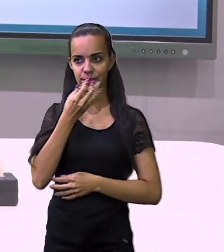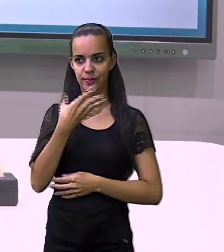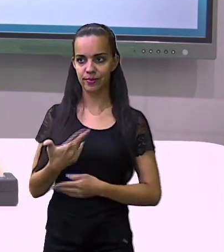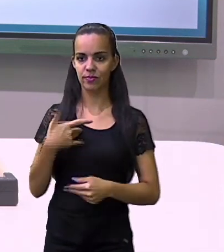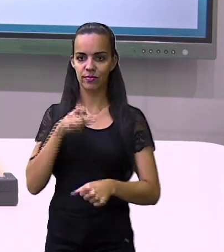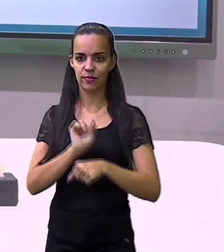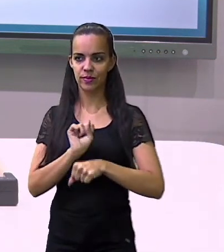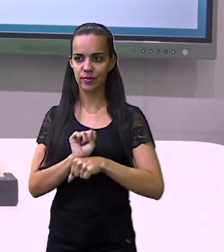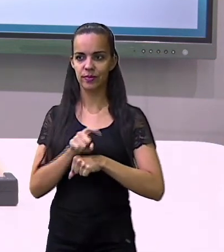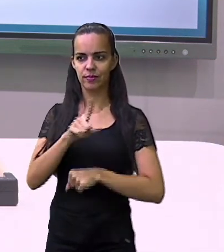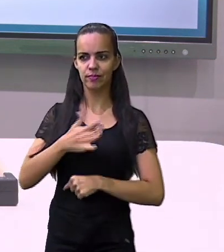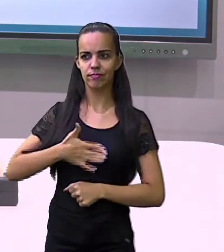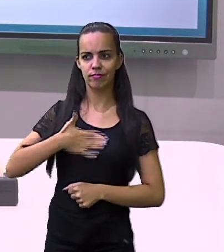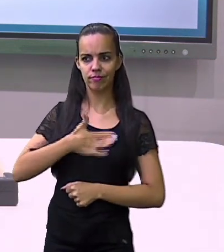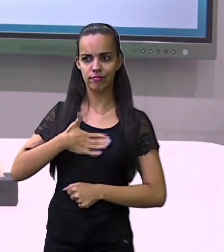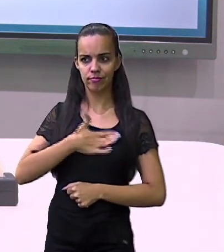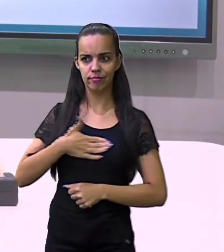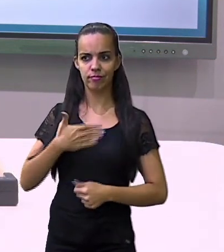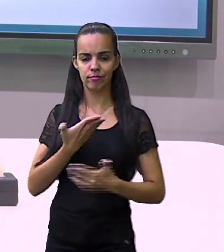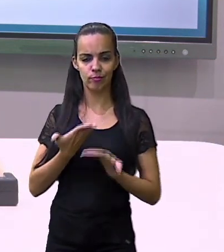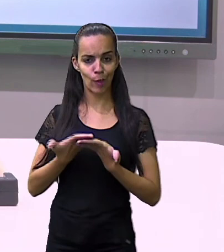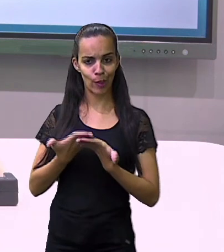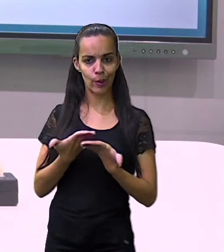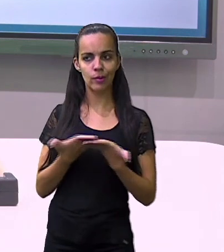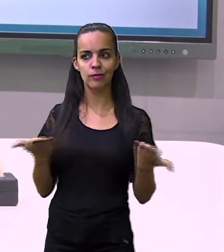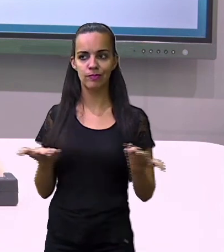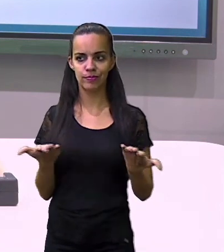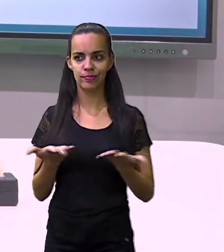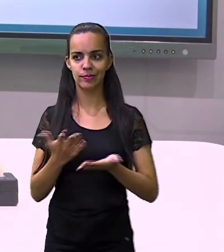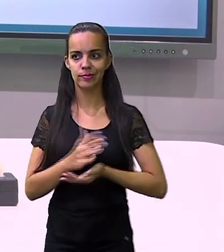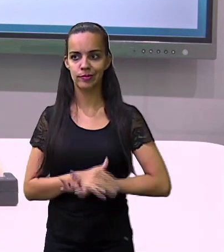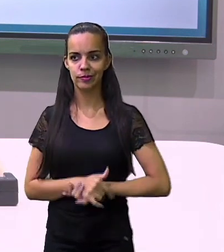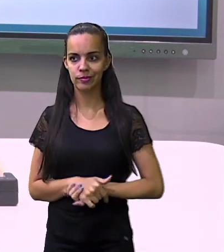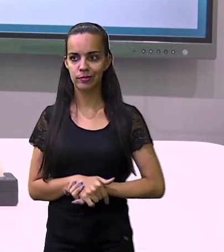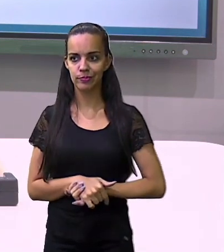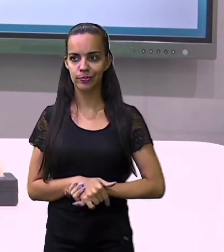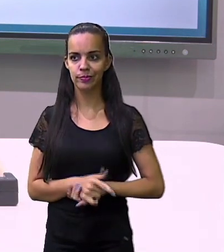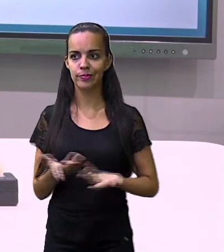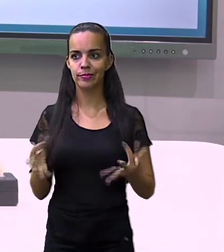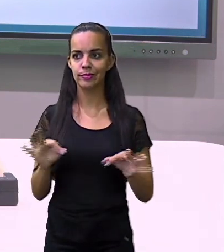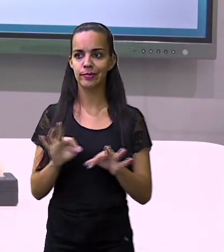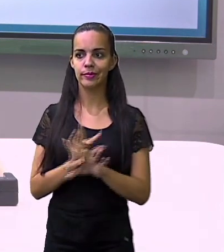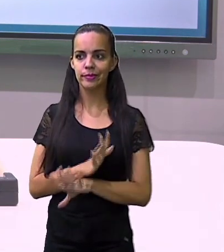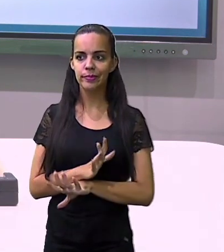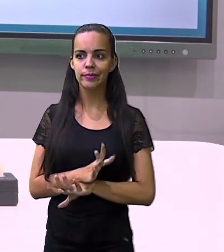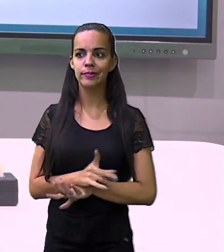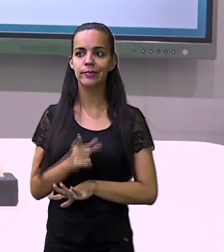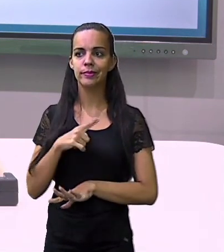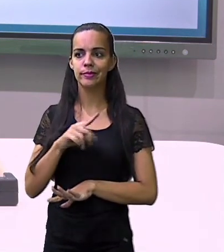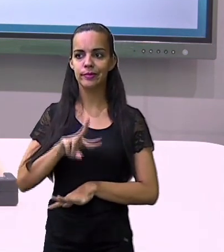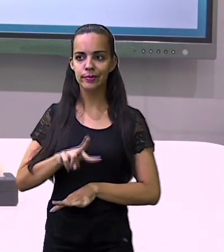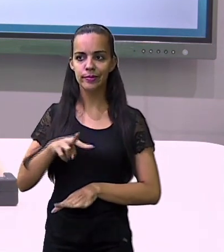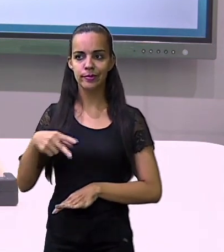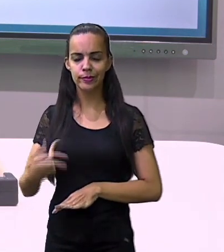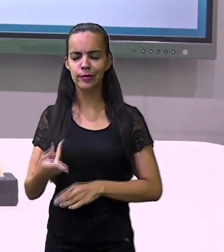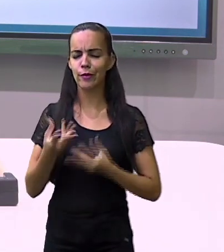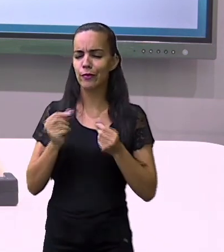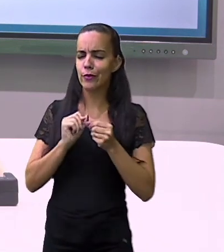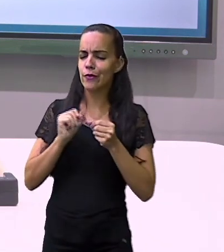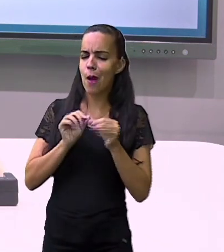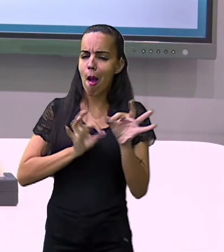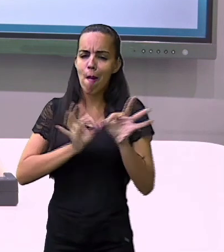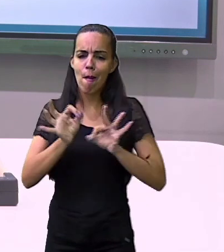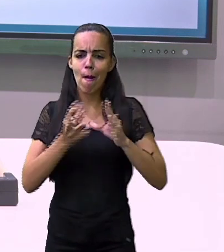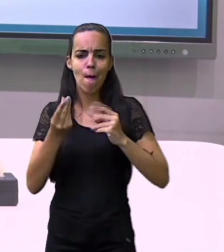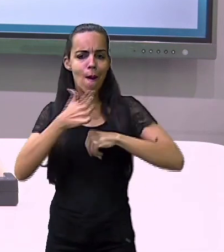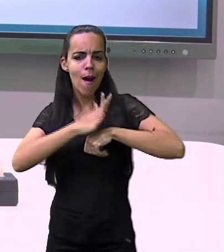Eu espero que vocês tenham gostado da nossa aula, porque agora, infelizmente, ela acabou. Ela foi produzida com muito carinho para vocês,